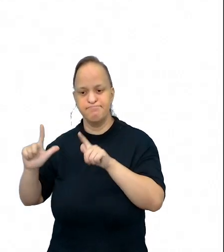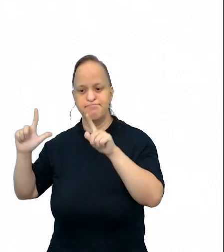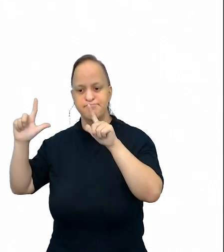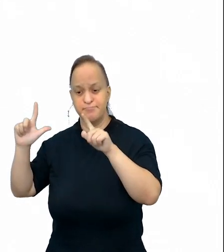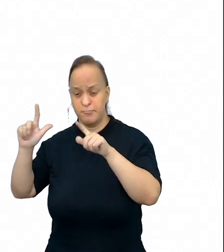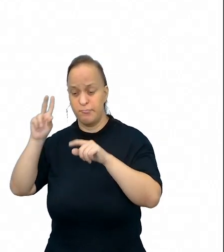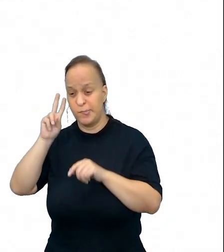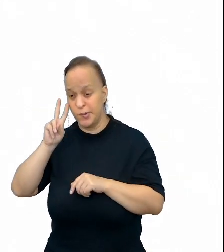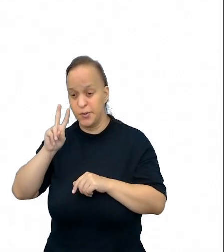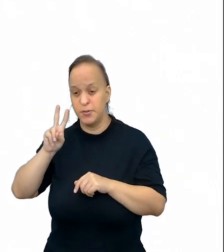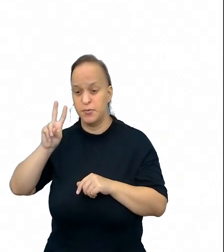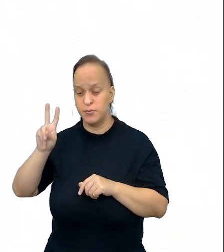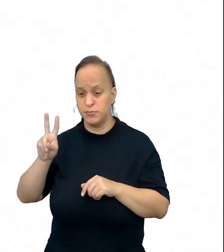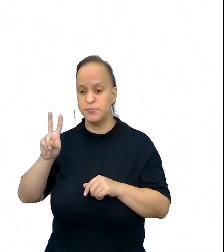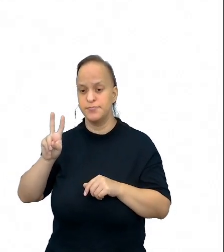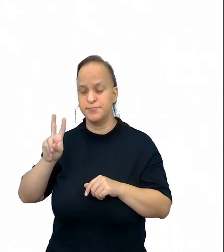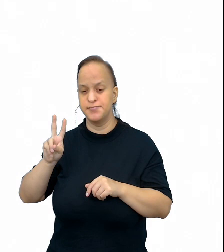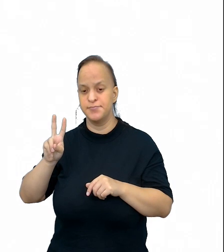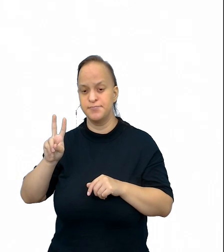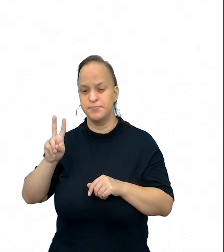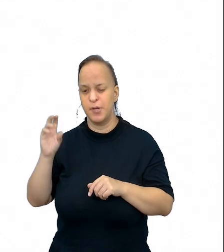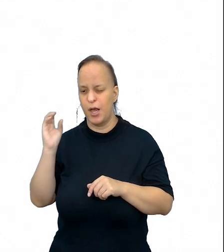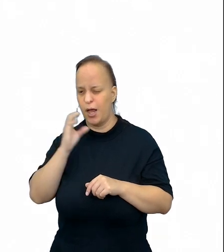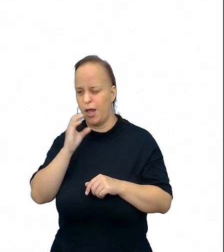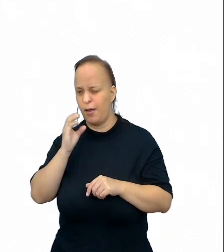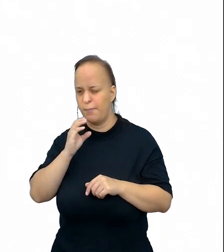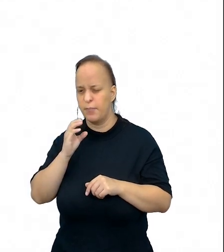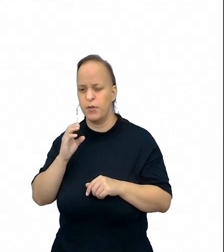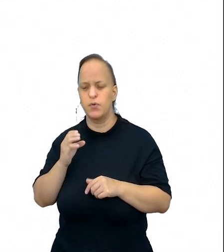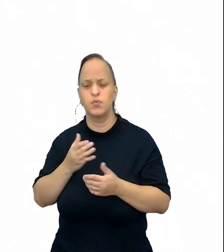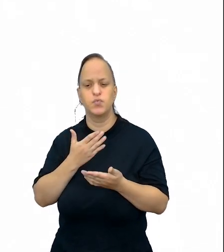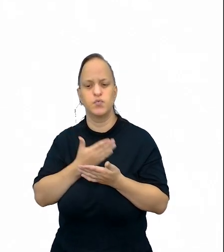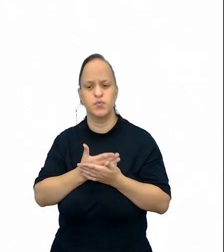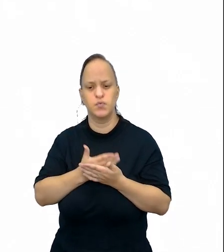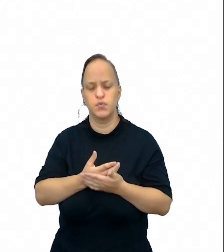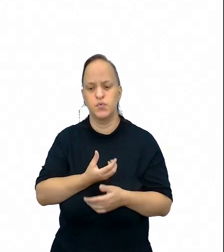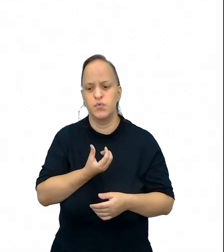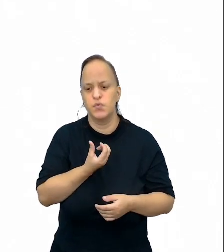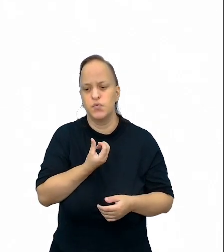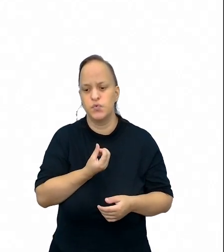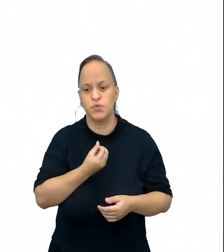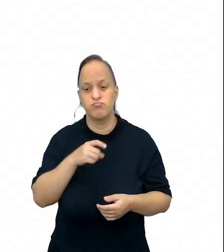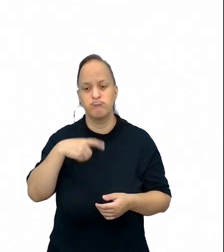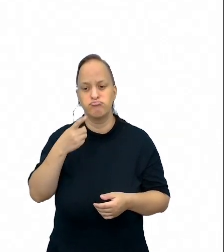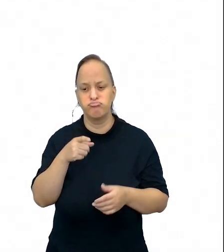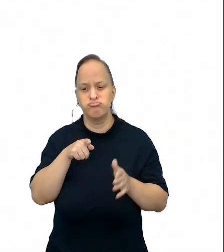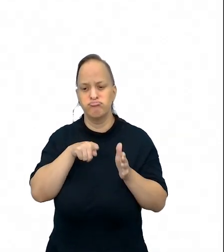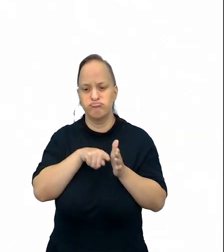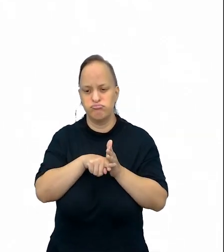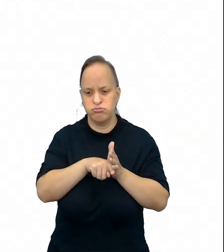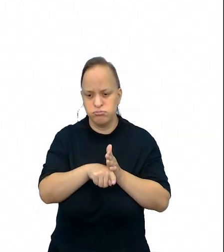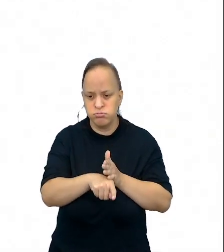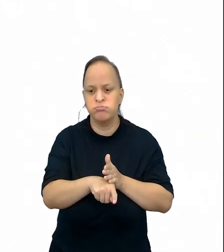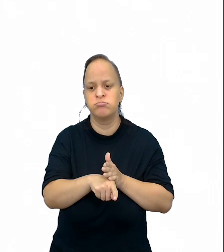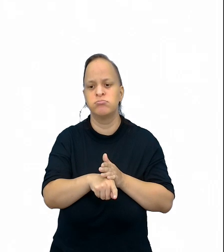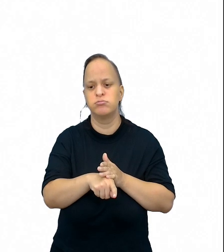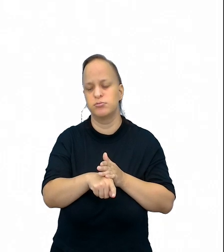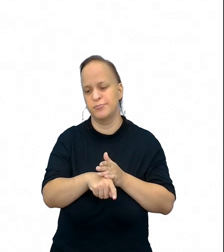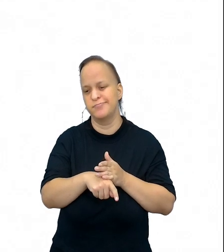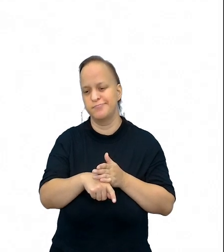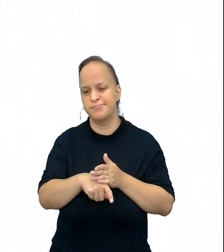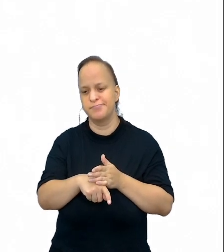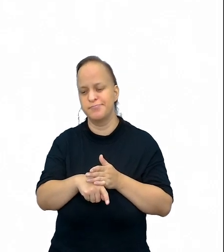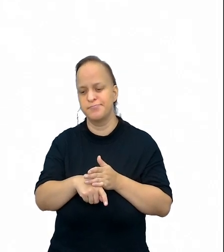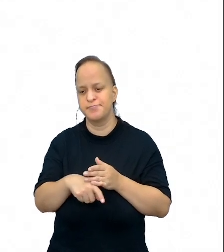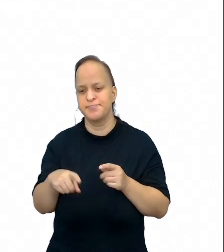aulas, analisar, então, rapidamente uma aula 6, que será mais aprofundada, né? Outras aulas talvez,